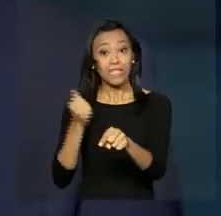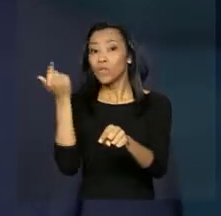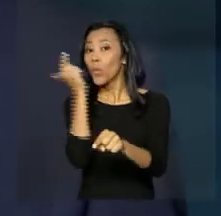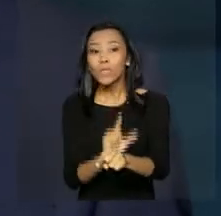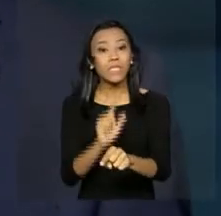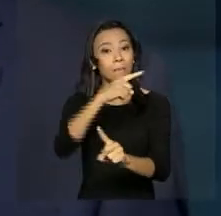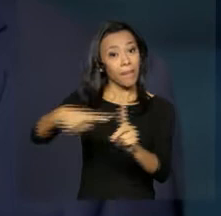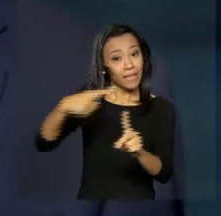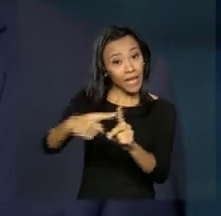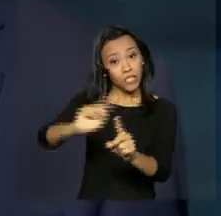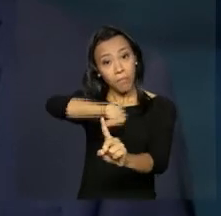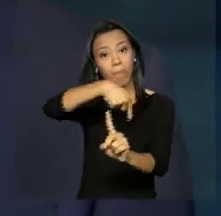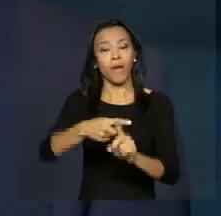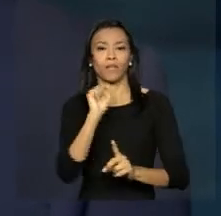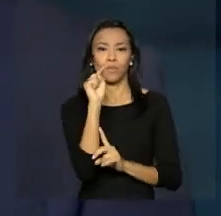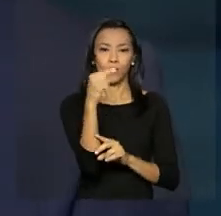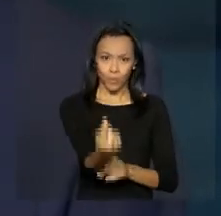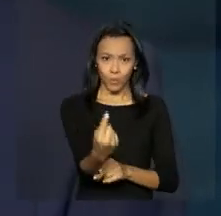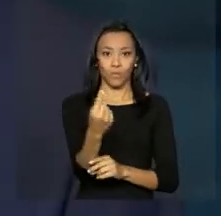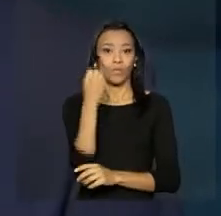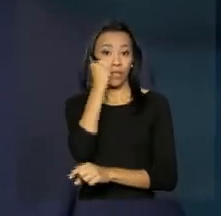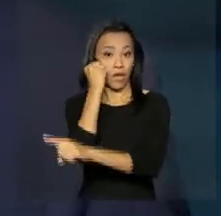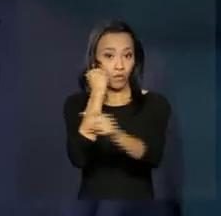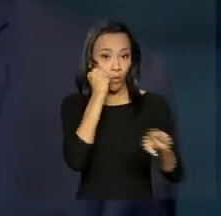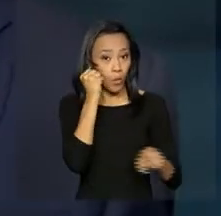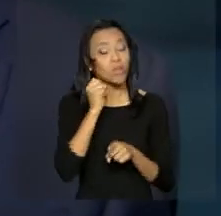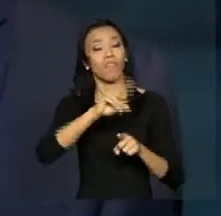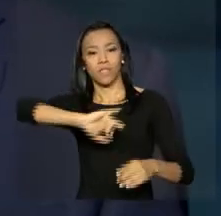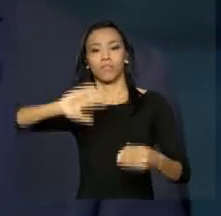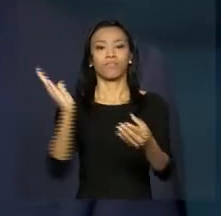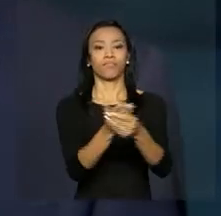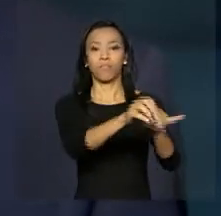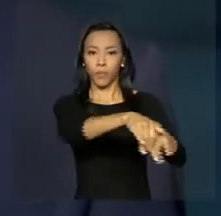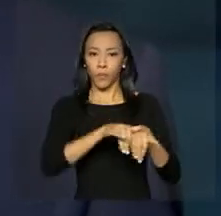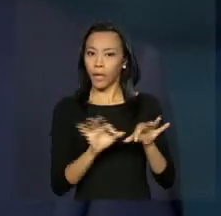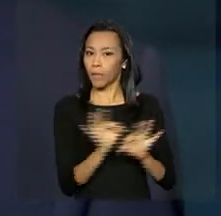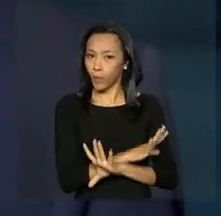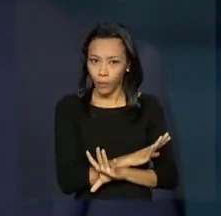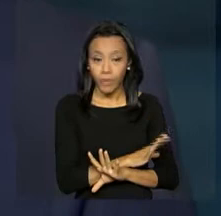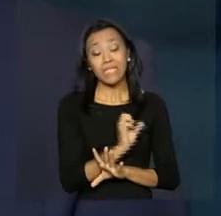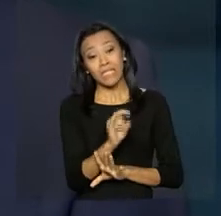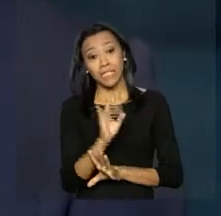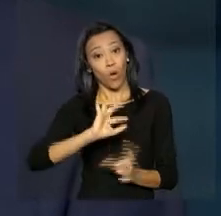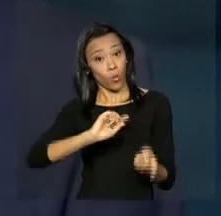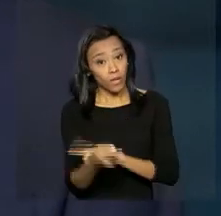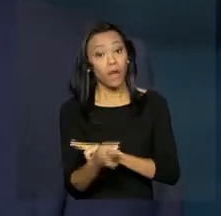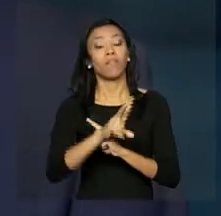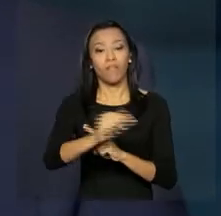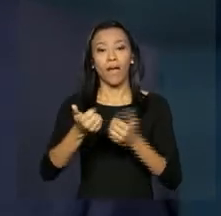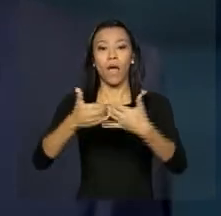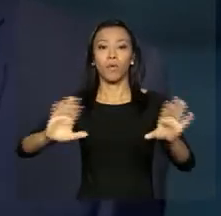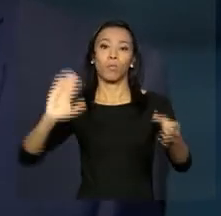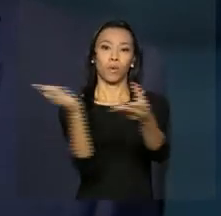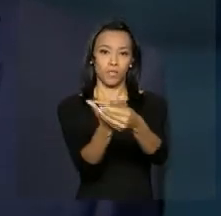alcançar metade mais um dos votos dos senadores, o processo vai ser arquivado. Caso contrário, vai ser instalado um processo conduzido